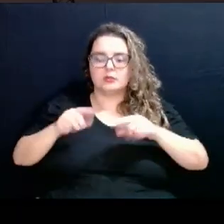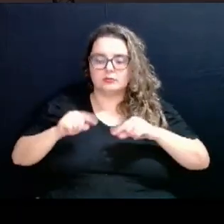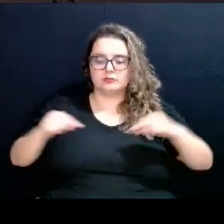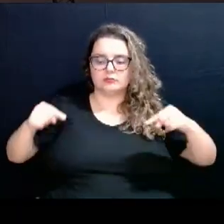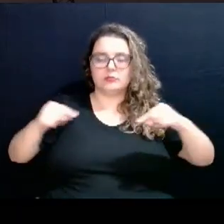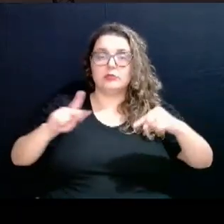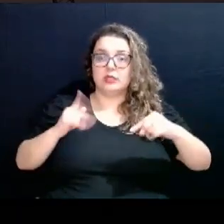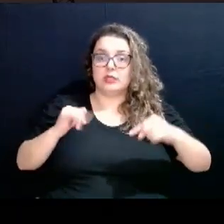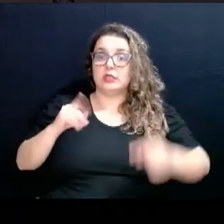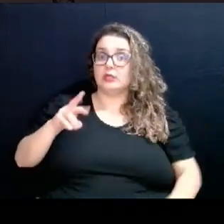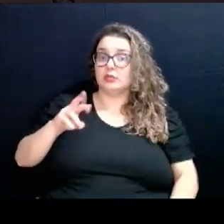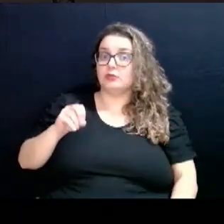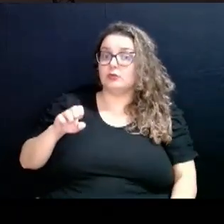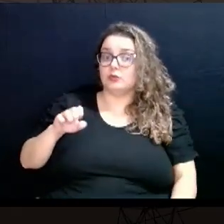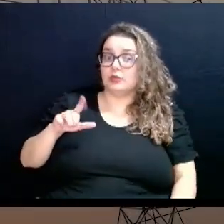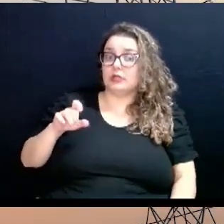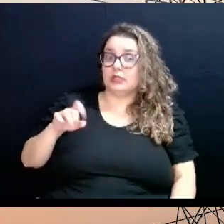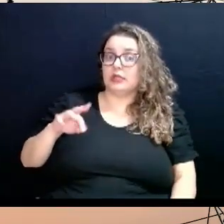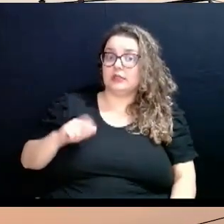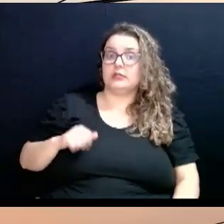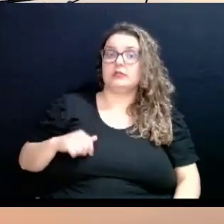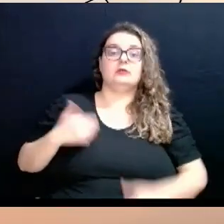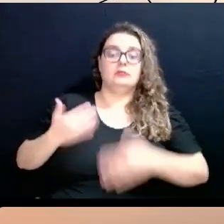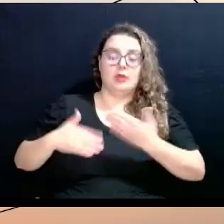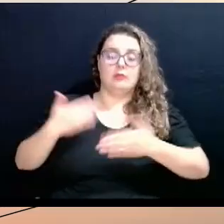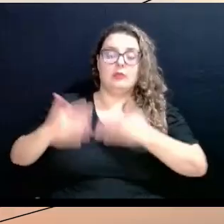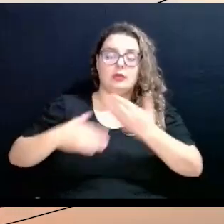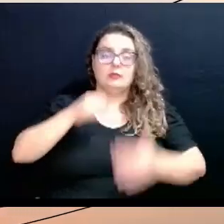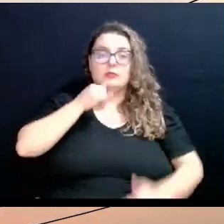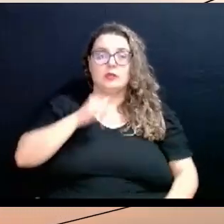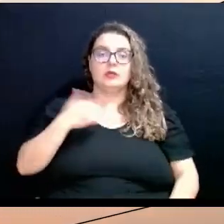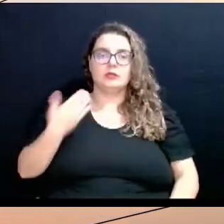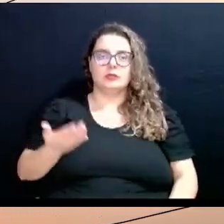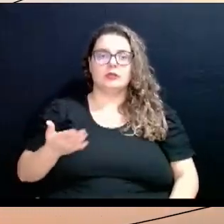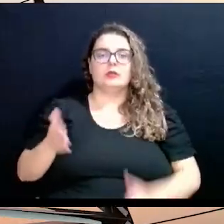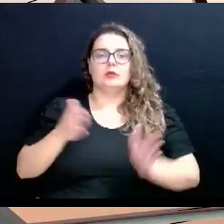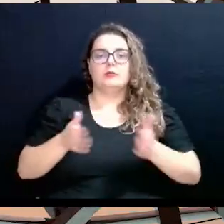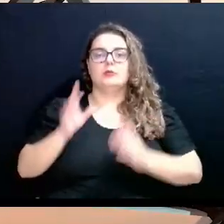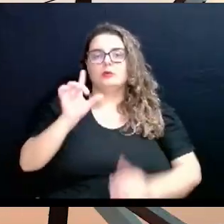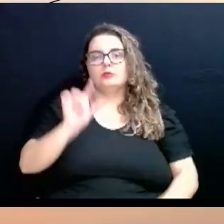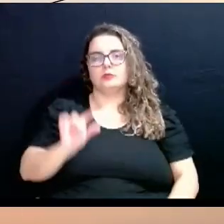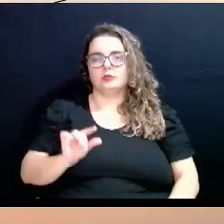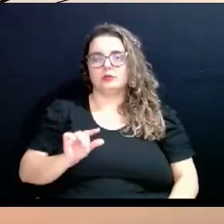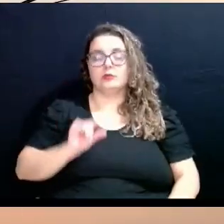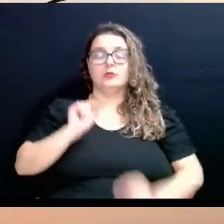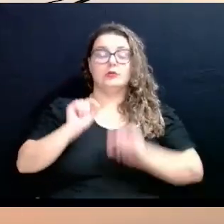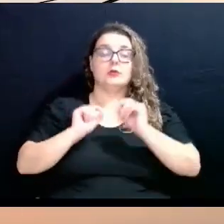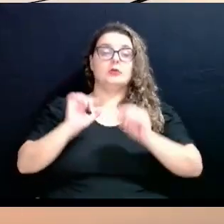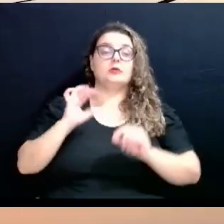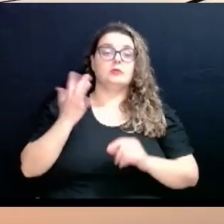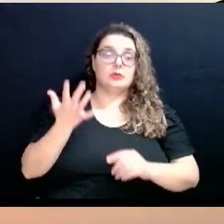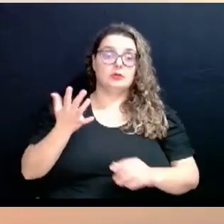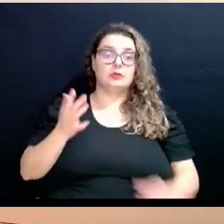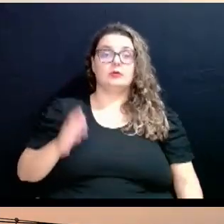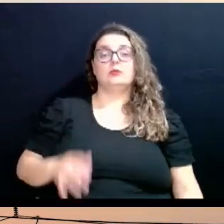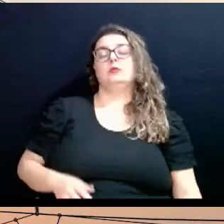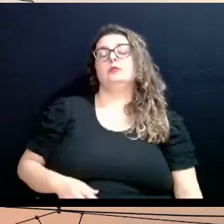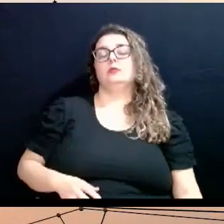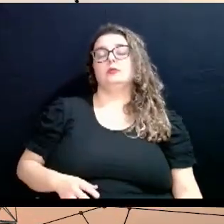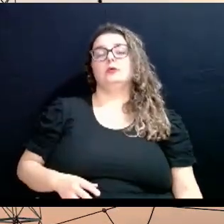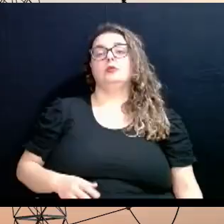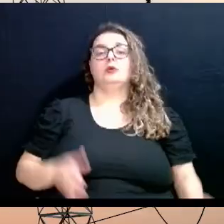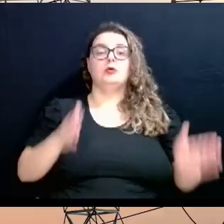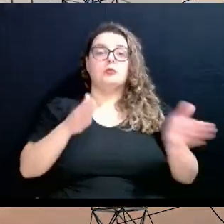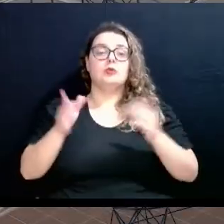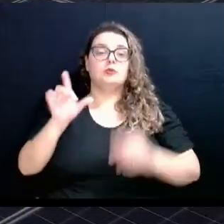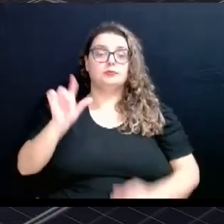nos reservatórios de água das hidroelétricas, que vão produzir energia, e aí acaba produzindo menos. O que acontece quando